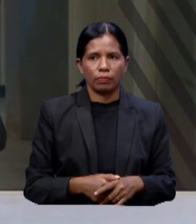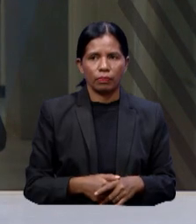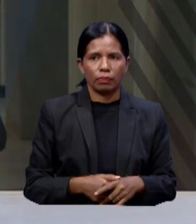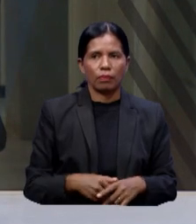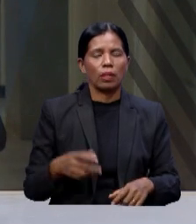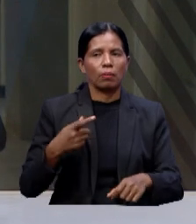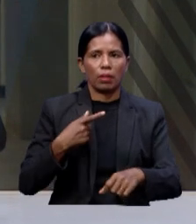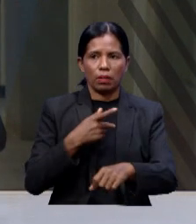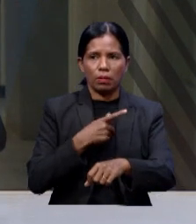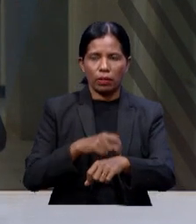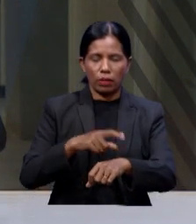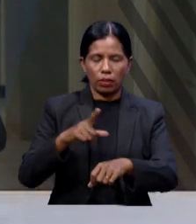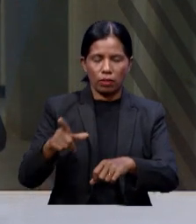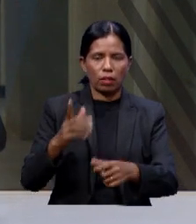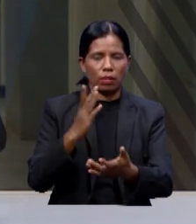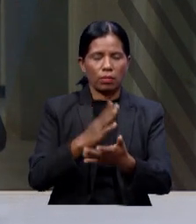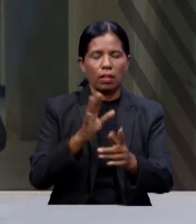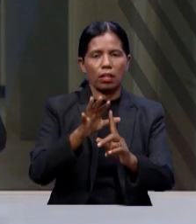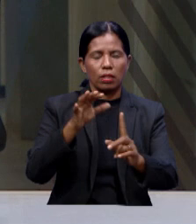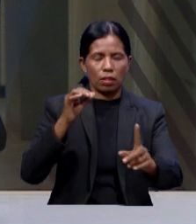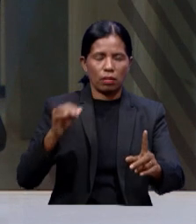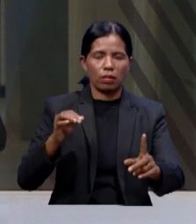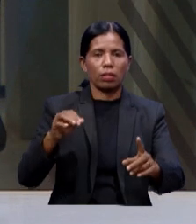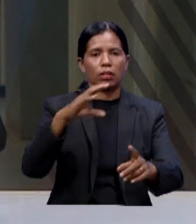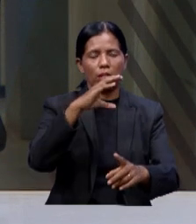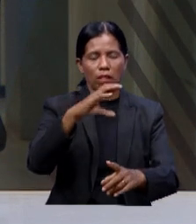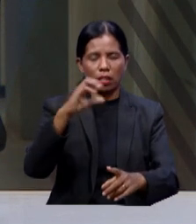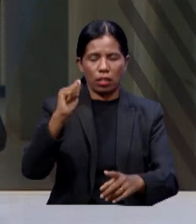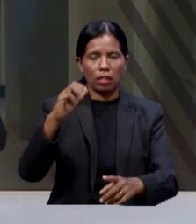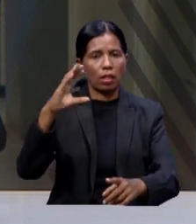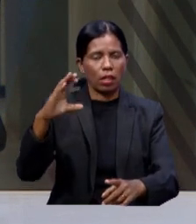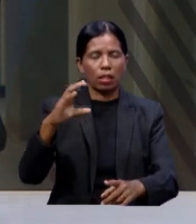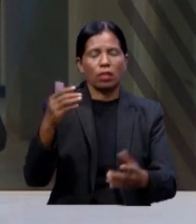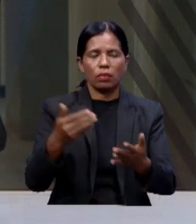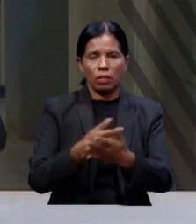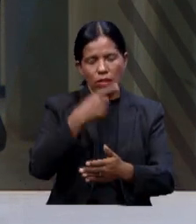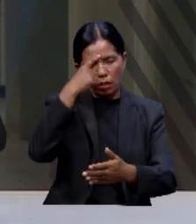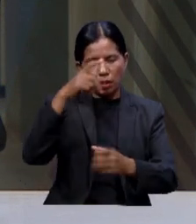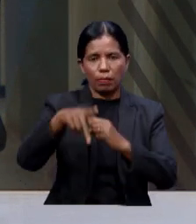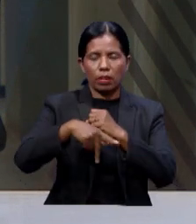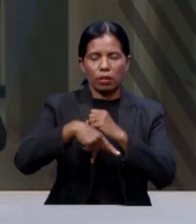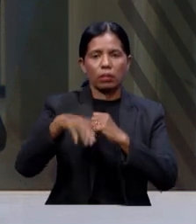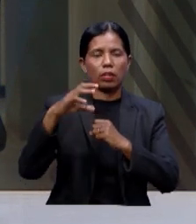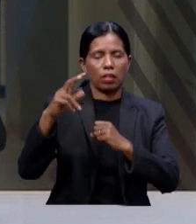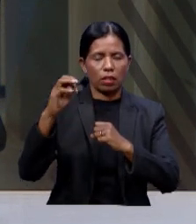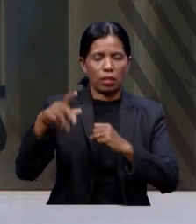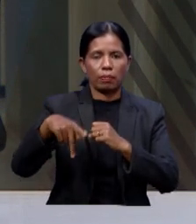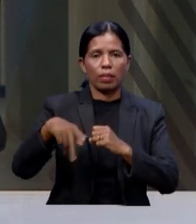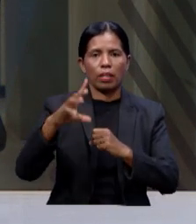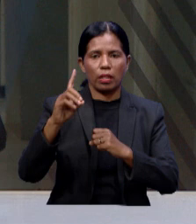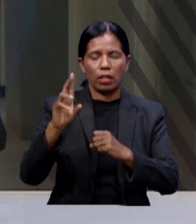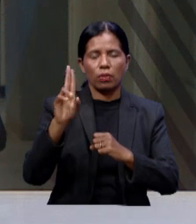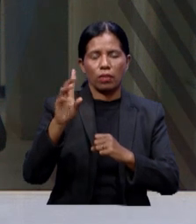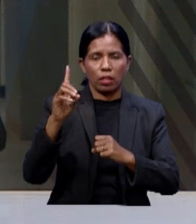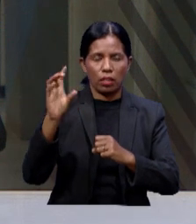Parlamento Nasional cancela a eleição do comissário Comissão Anticorrupção FON, também bancada CNRT, PD no UDT, La